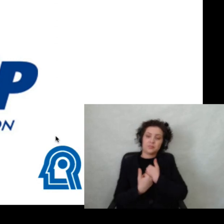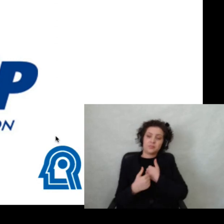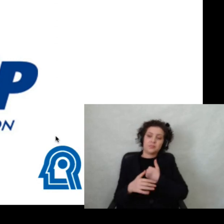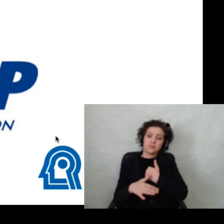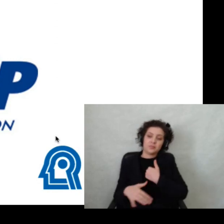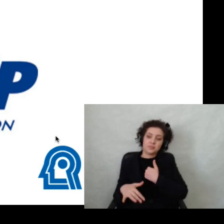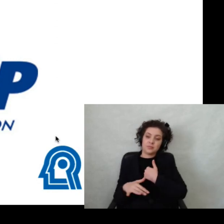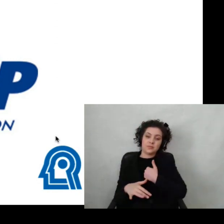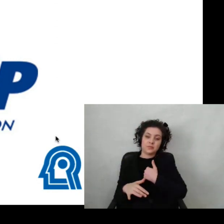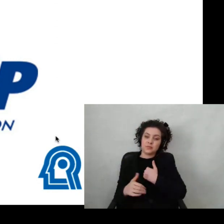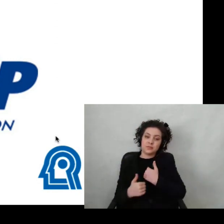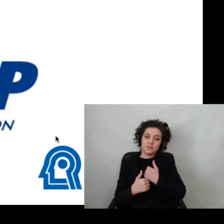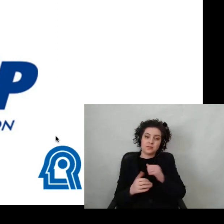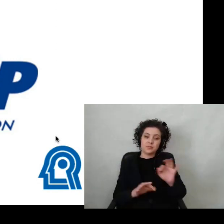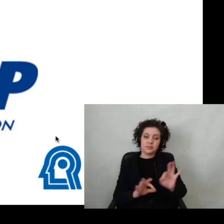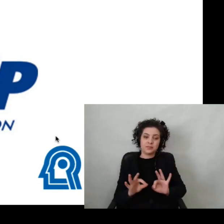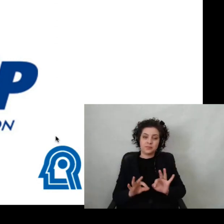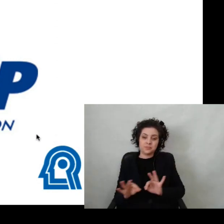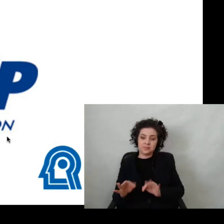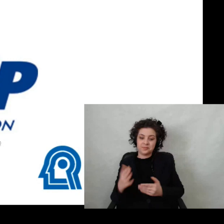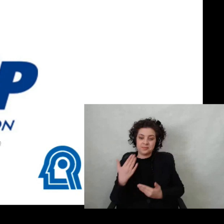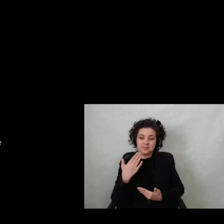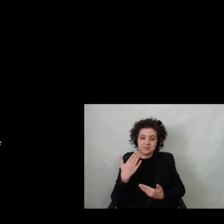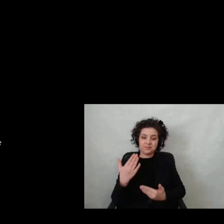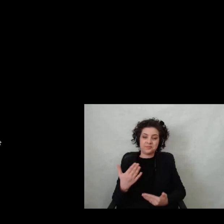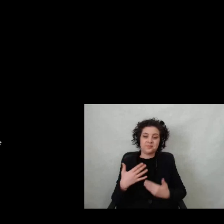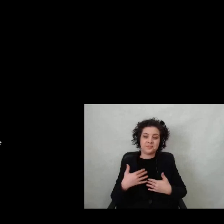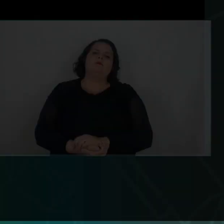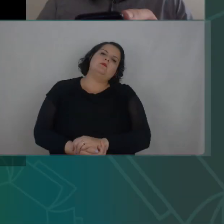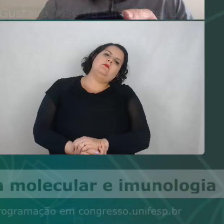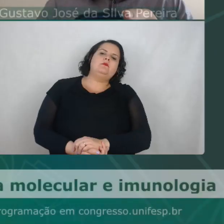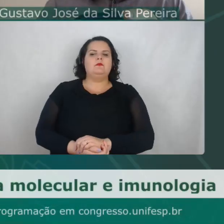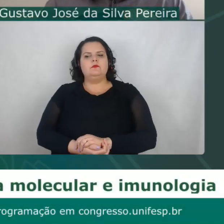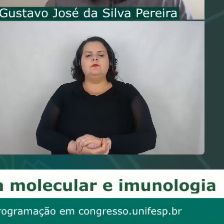nesse projeto todo. Eu agradeço imensamente, muito obrigada.